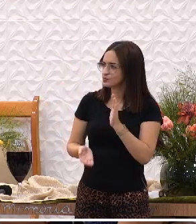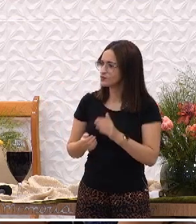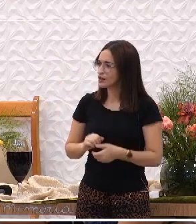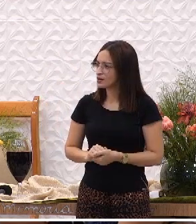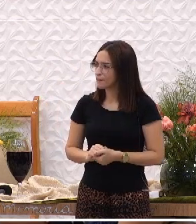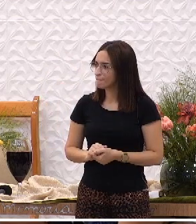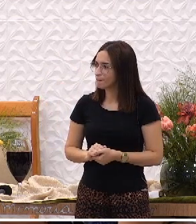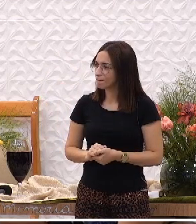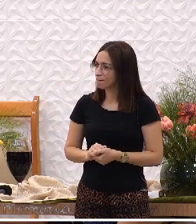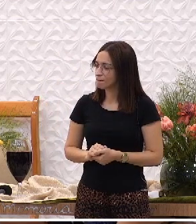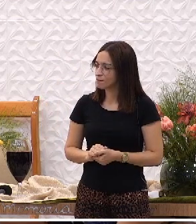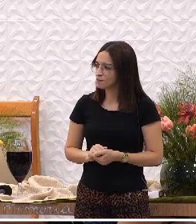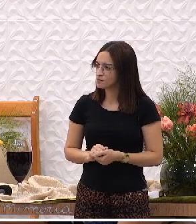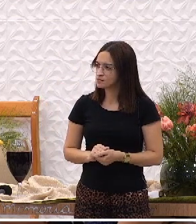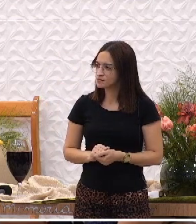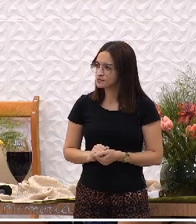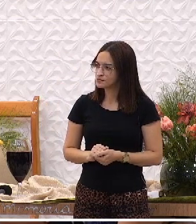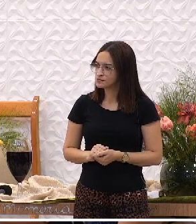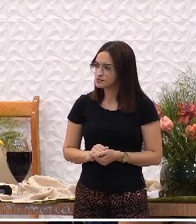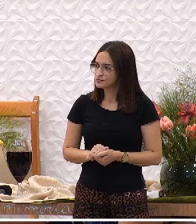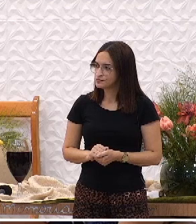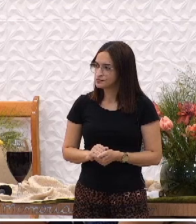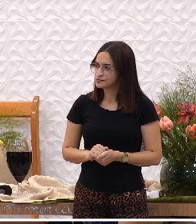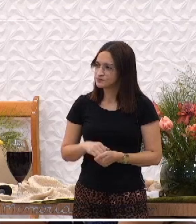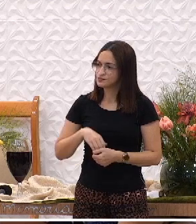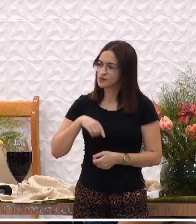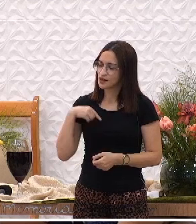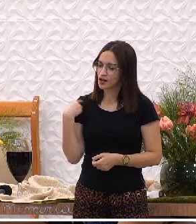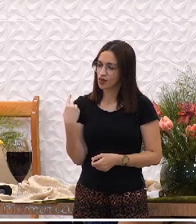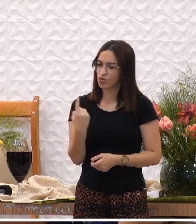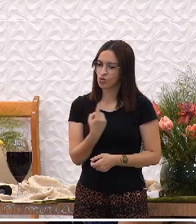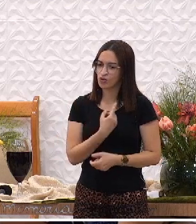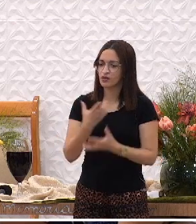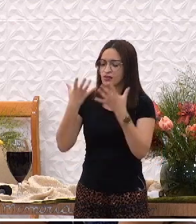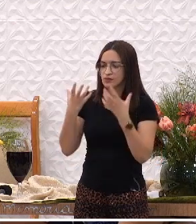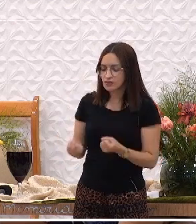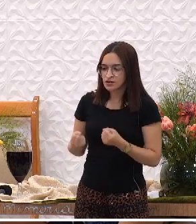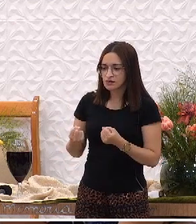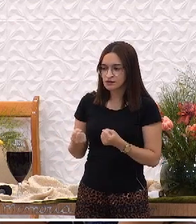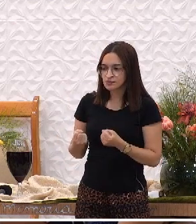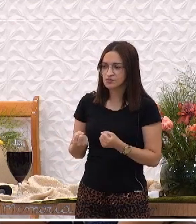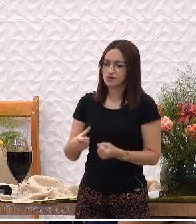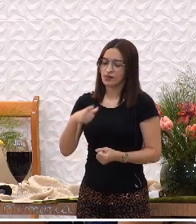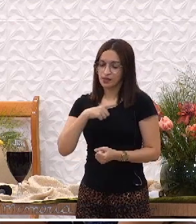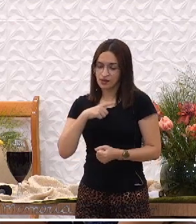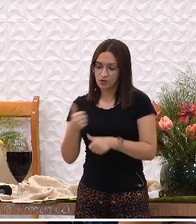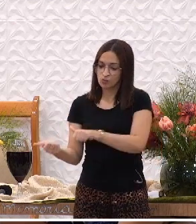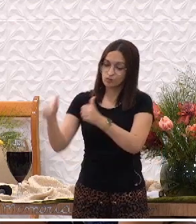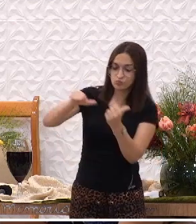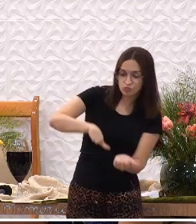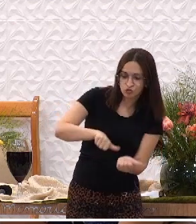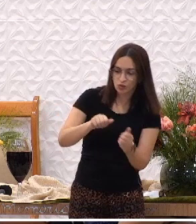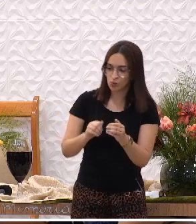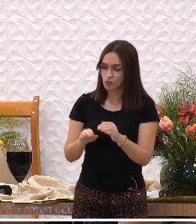Além disso, a gente também confessa que o batismo ele pode ser corretamente administrado por aspersão ou efusão, né? Ou